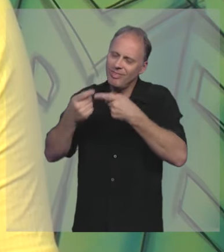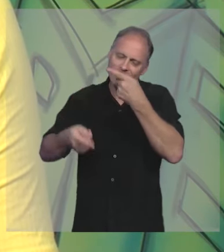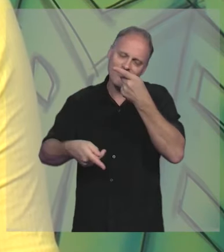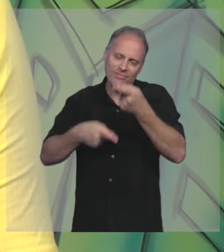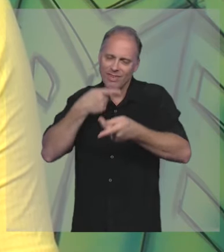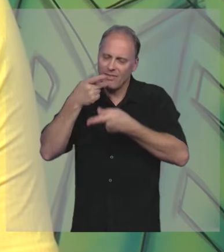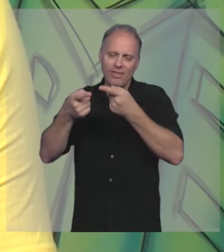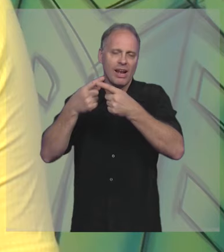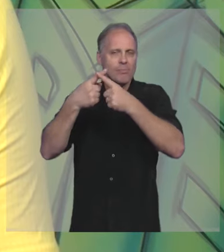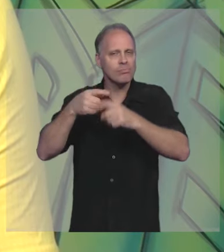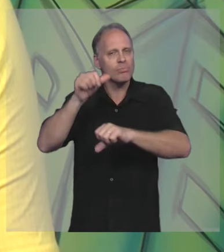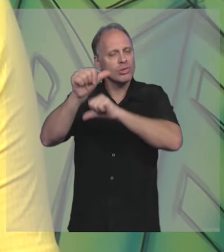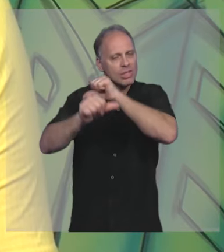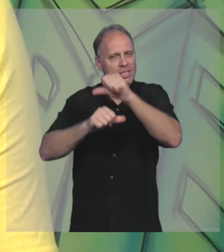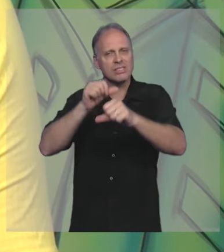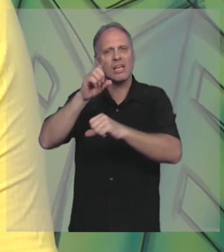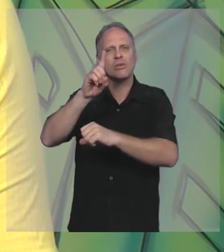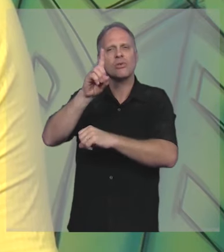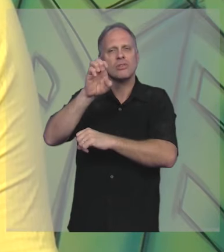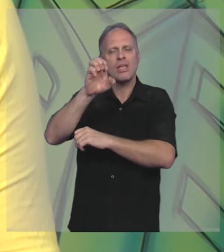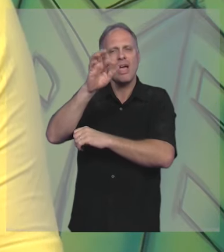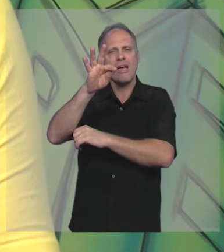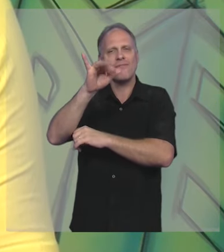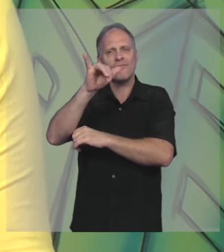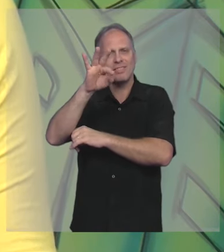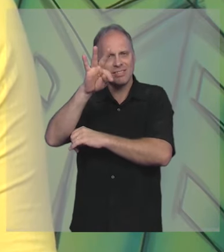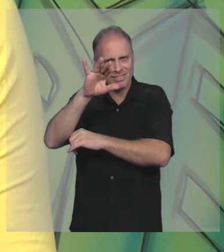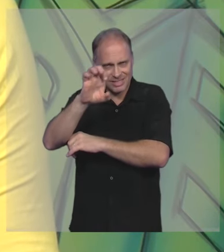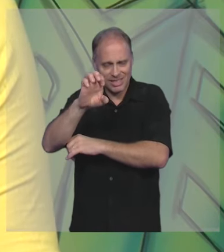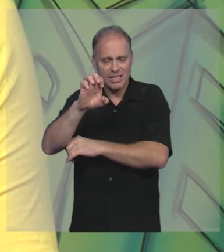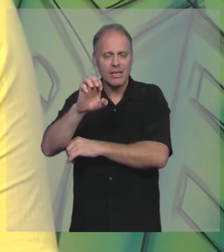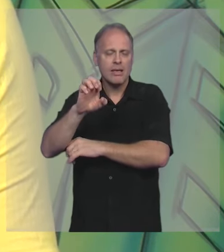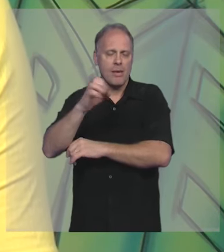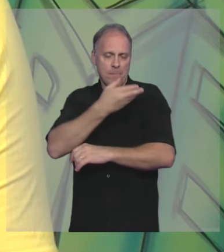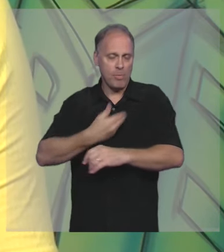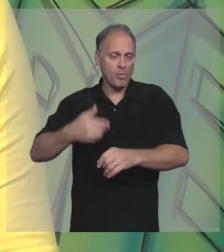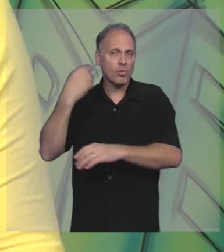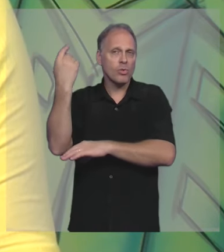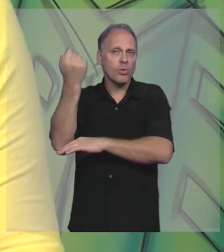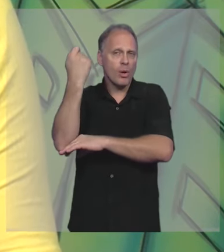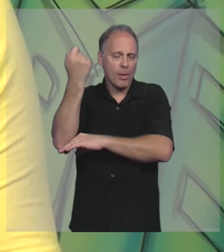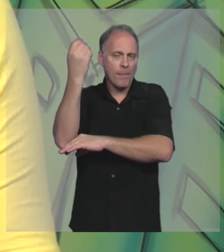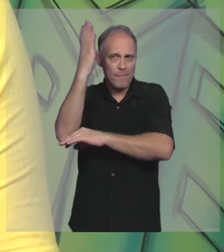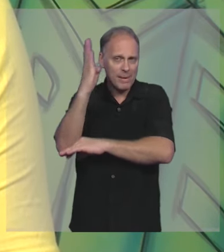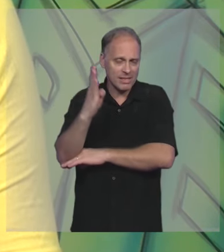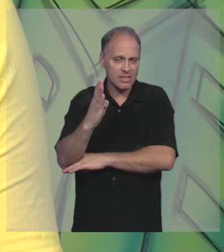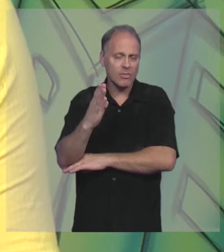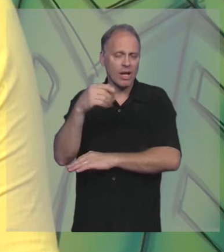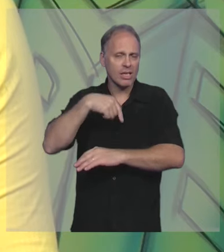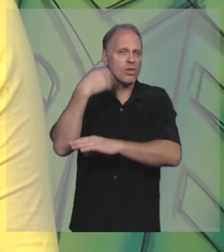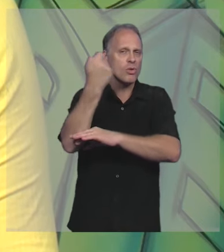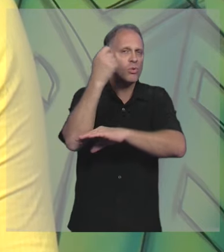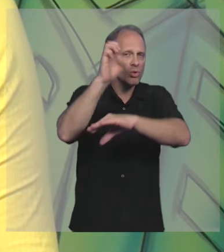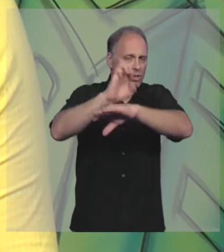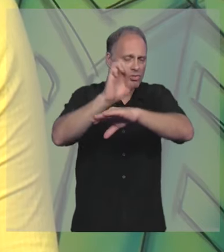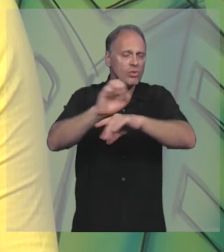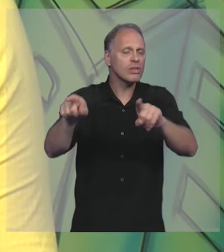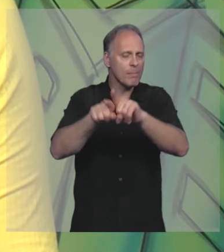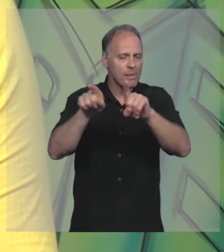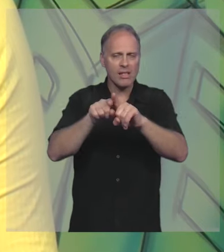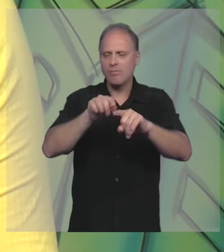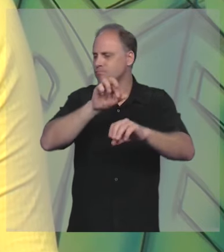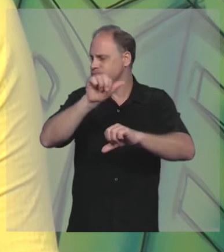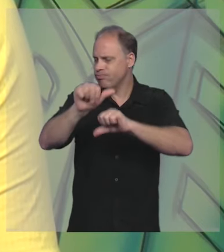vezes alterações no déficit público do país, né? O próprio estado do Rio Grande do Sul teve várias vezes os